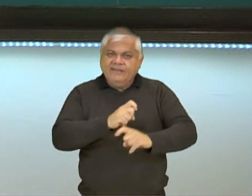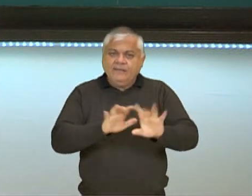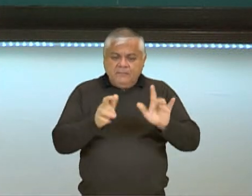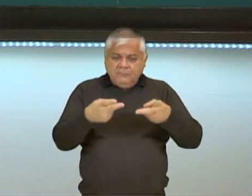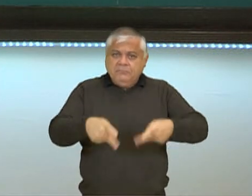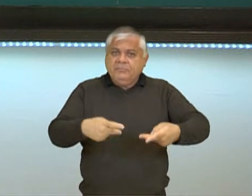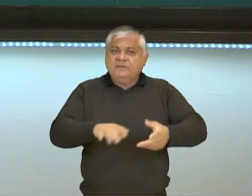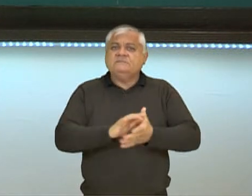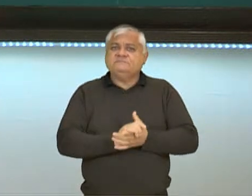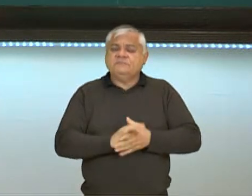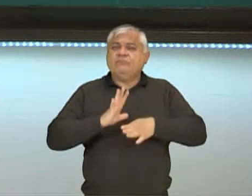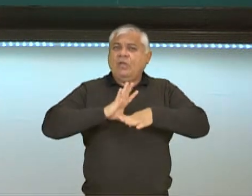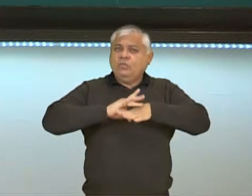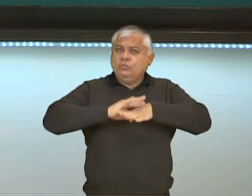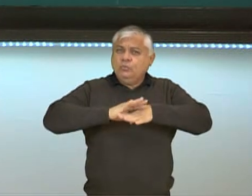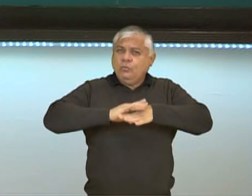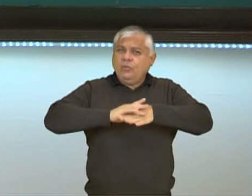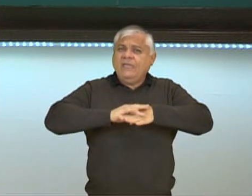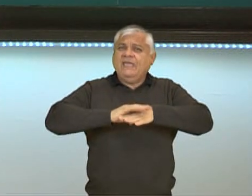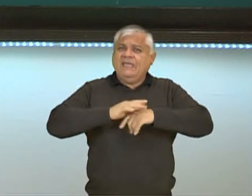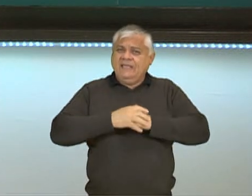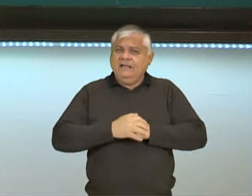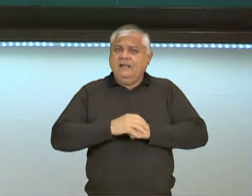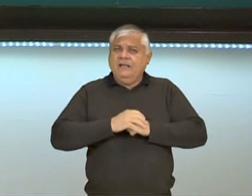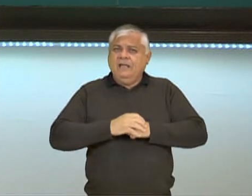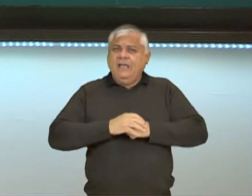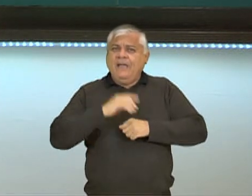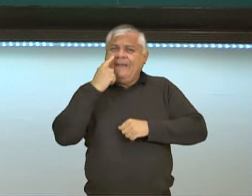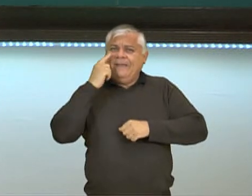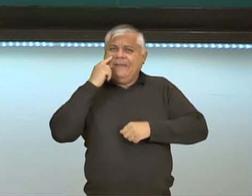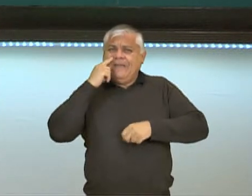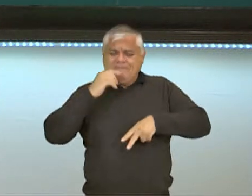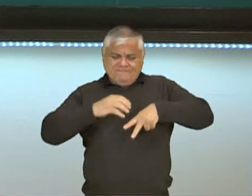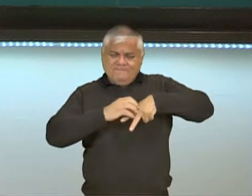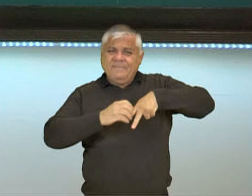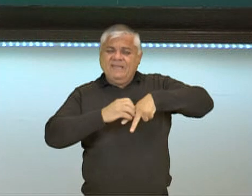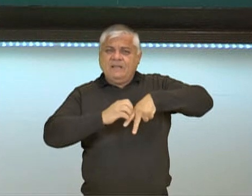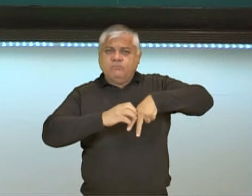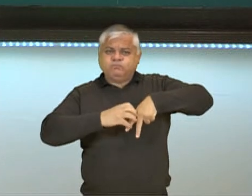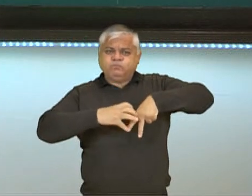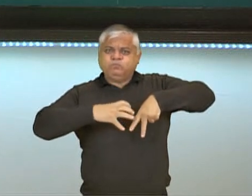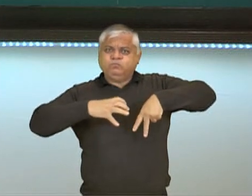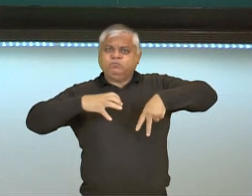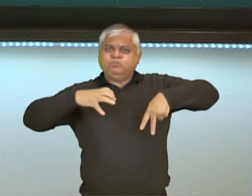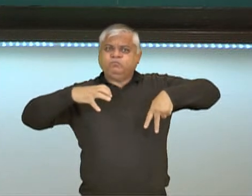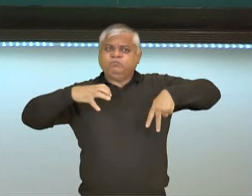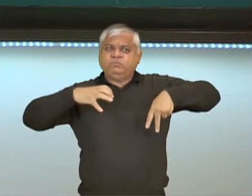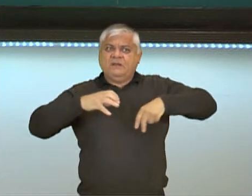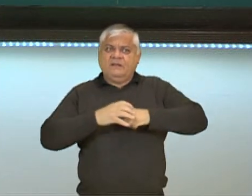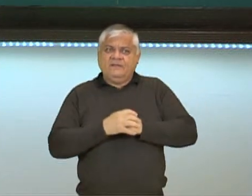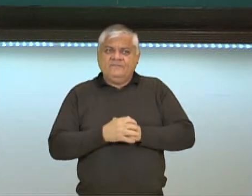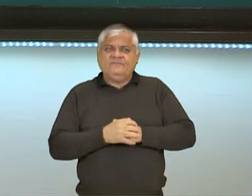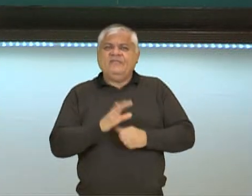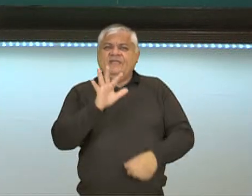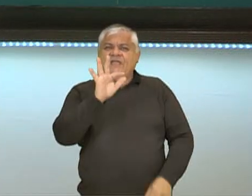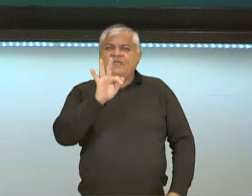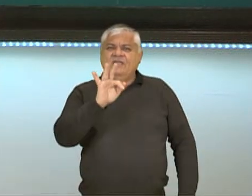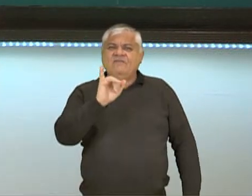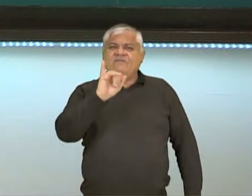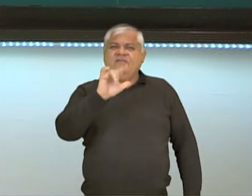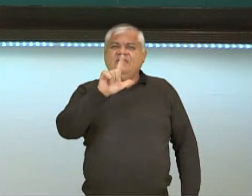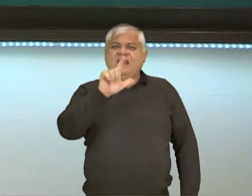também ela é conhecida como a elefantíase. O que, que acontece, professora, nessa doença? Filariose.